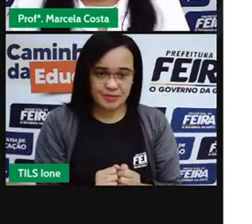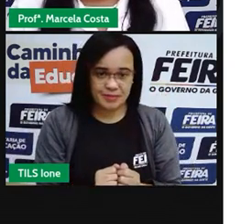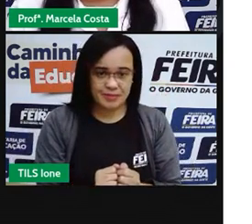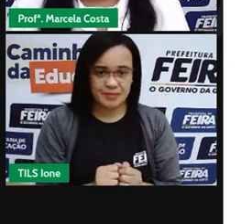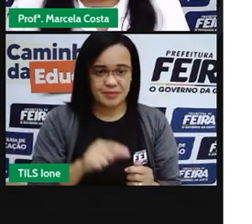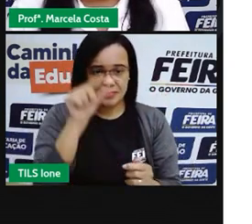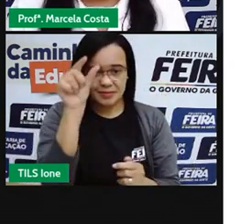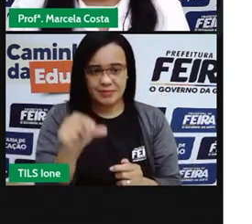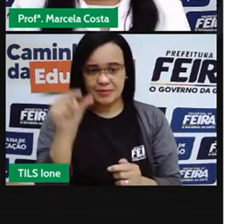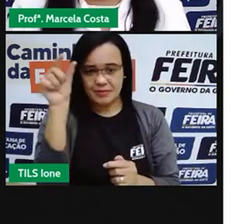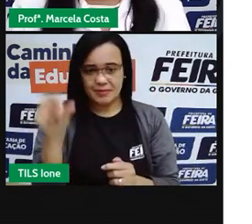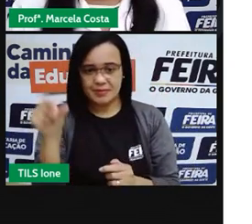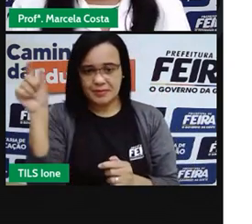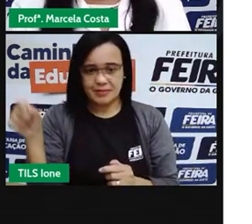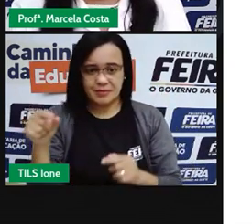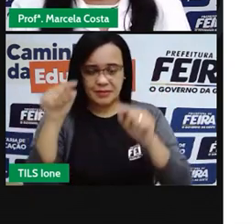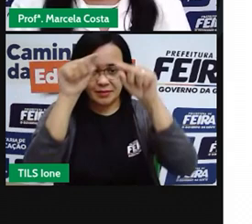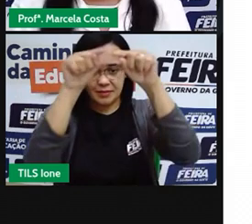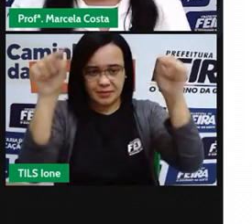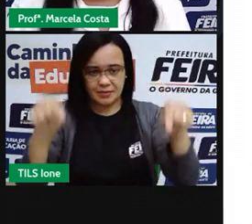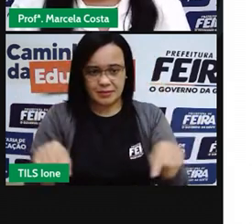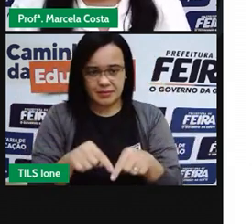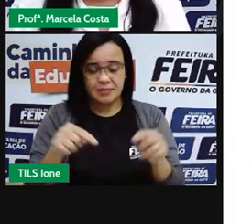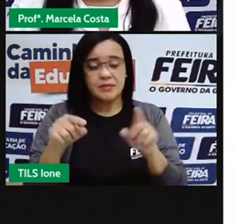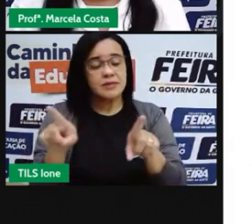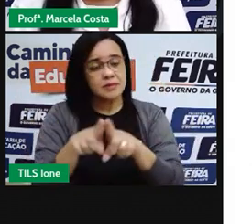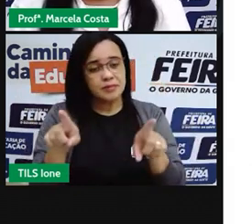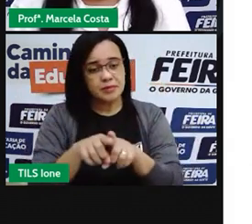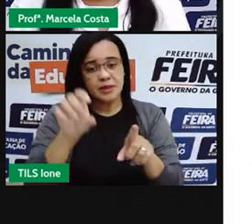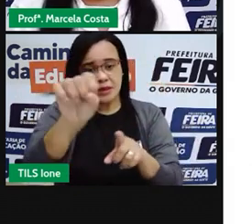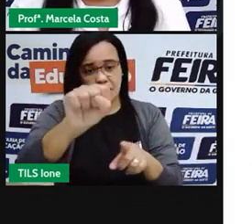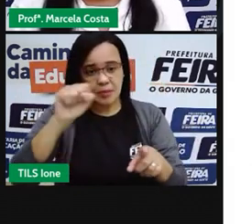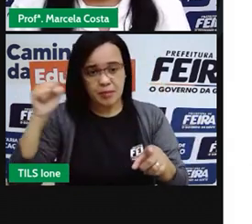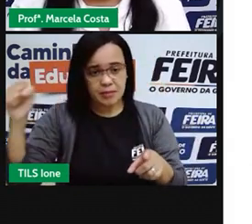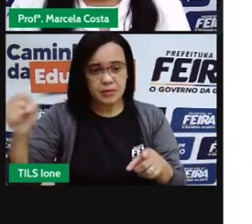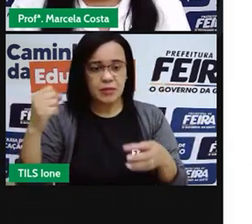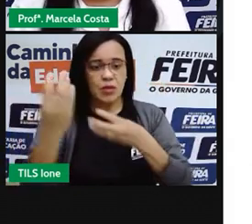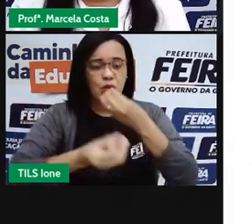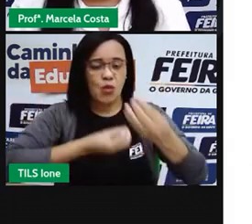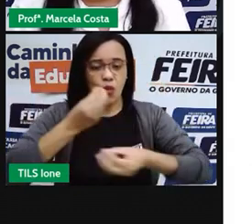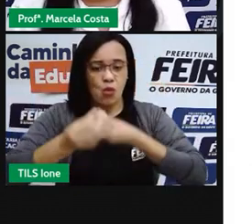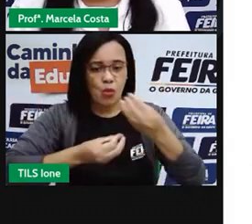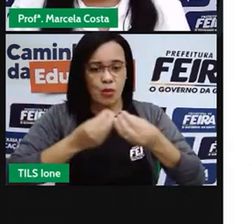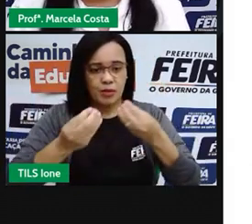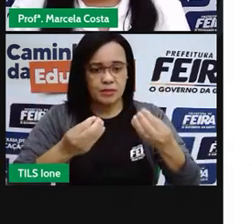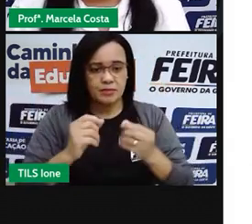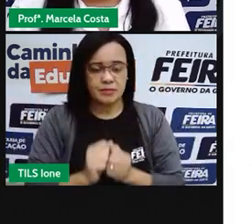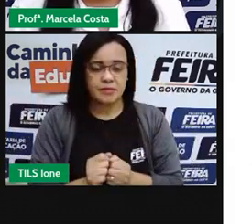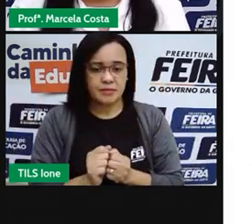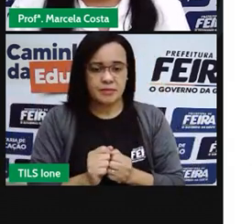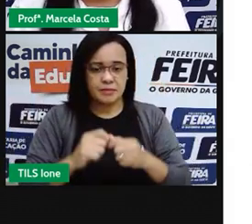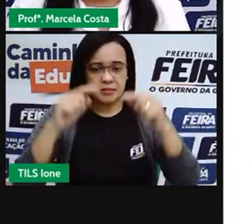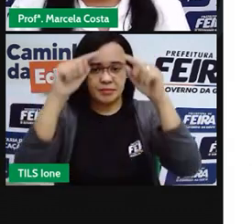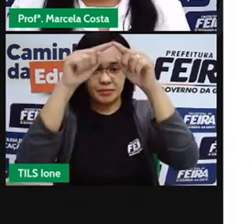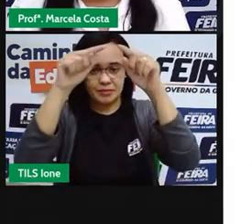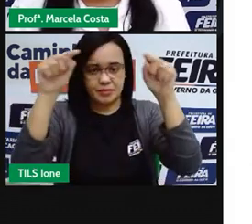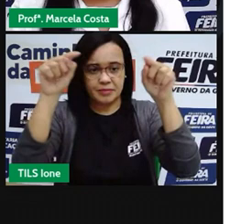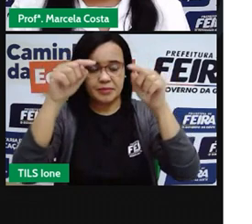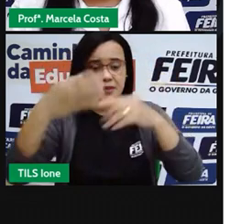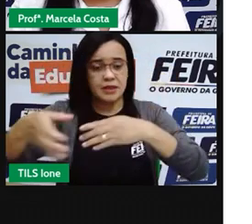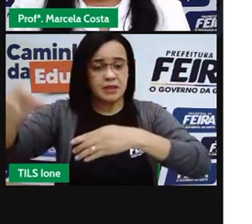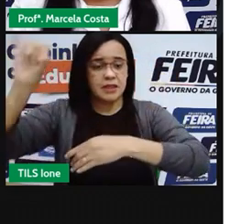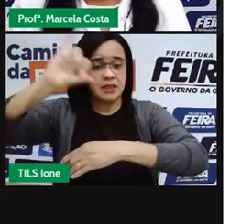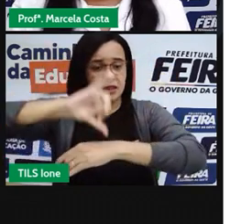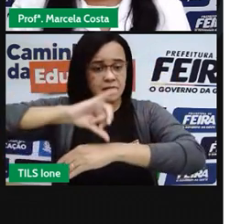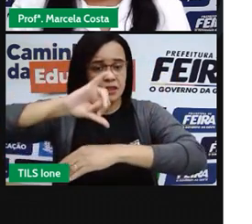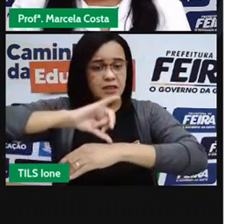linhas retas, e as portas, elas começam aqui com formato retangular, mas essa parte